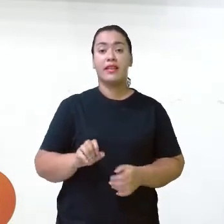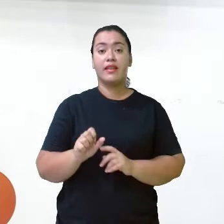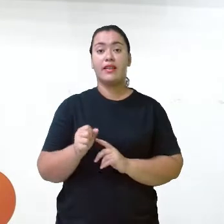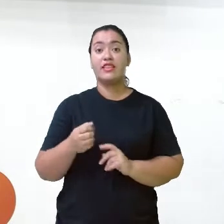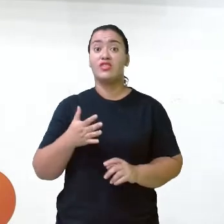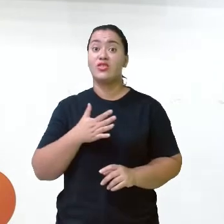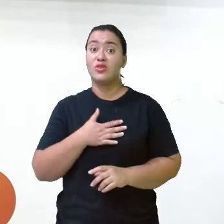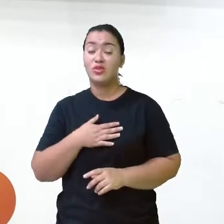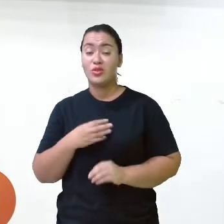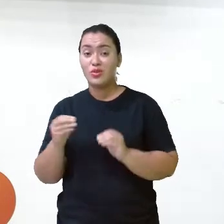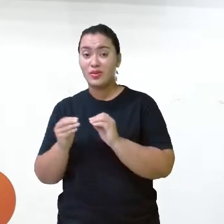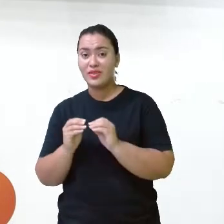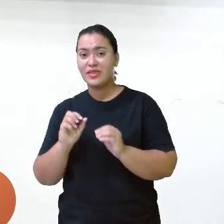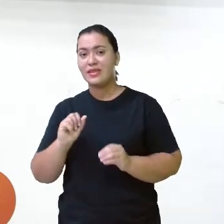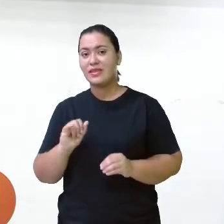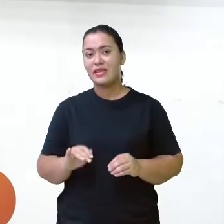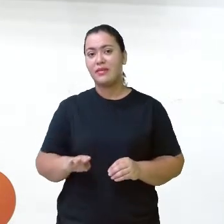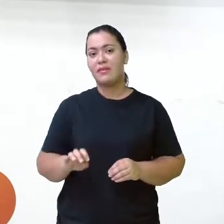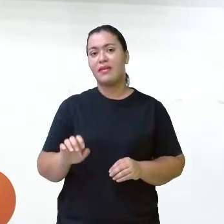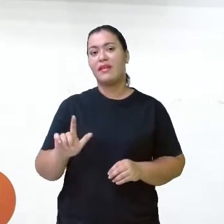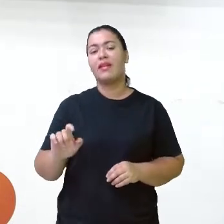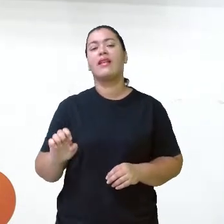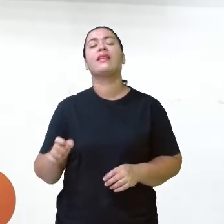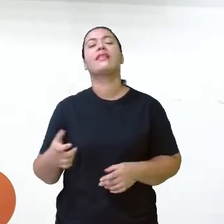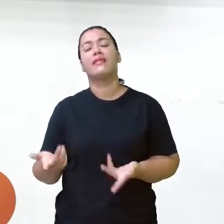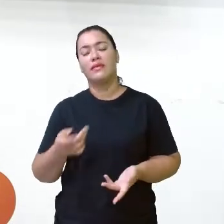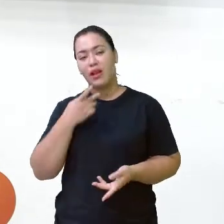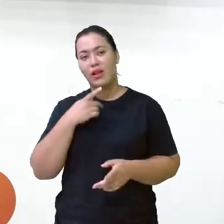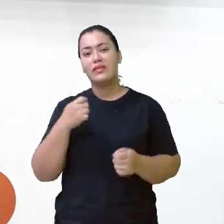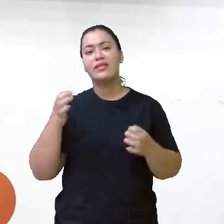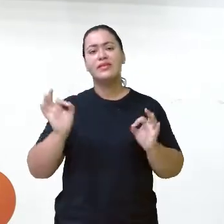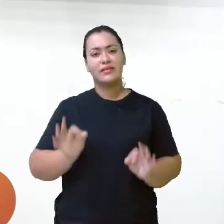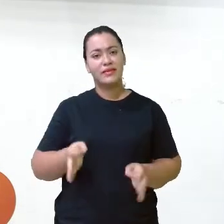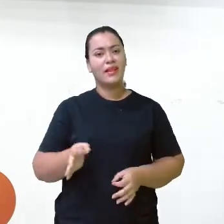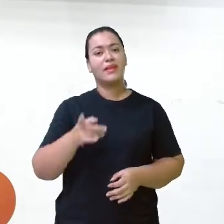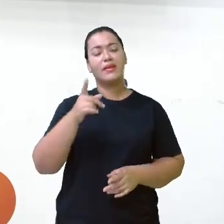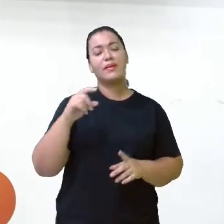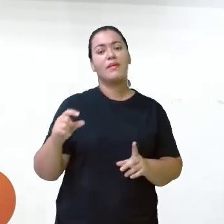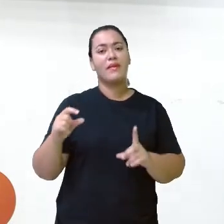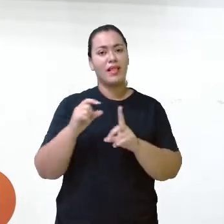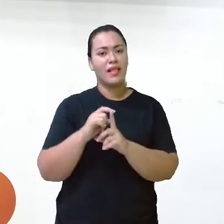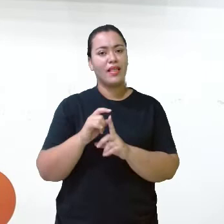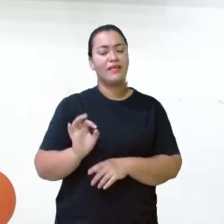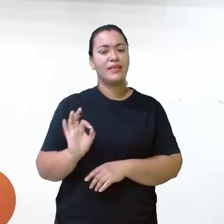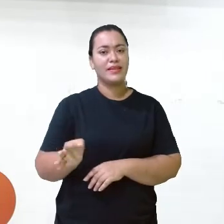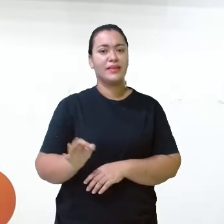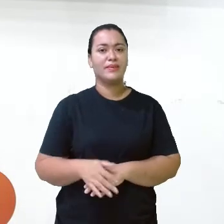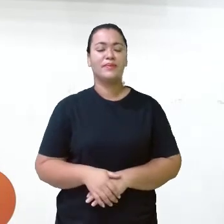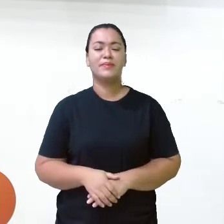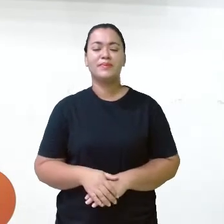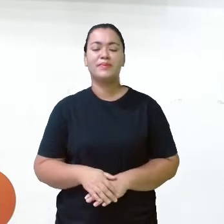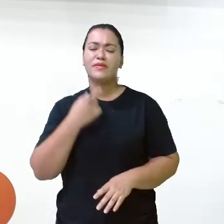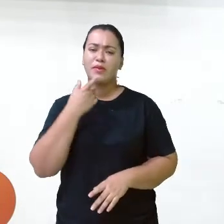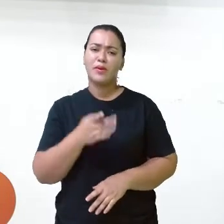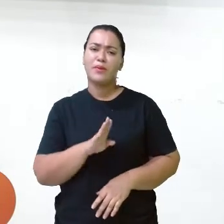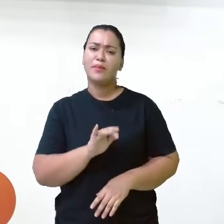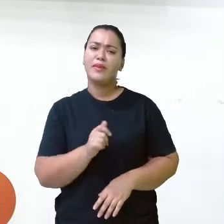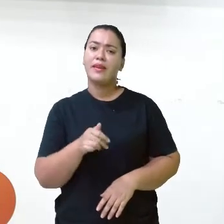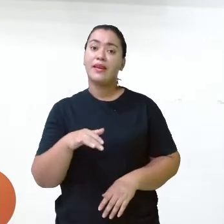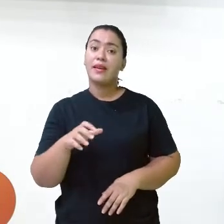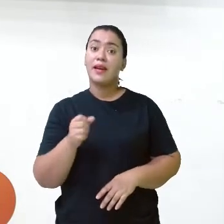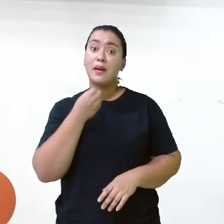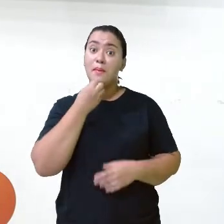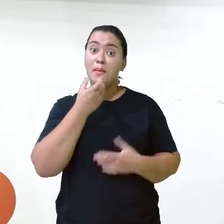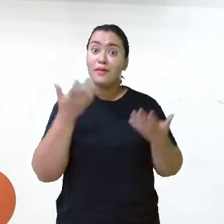pediu mais. Essa era mesmo a palavra, tá bom? Então, que bom, Bianca, que você